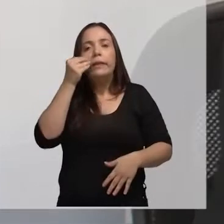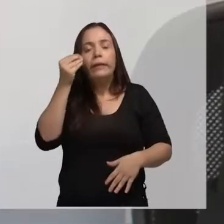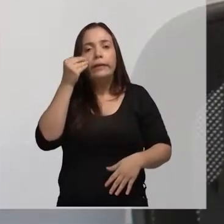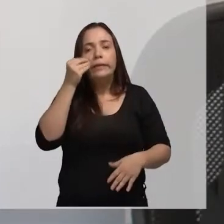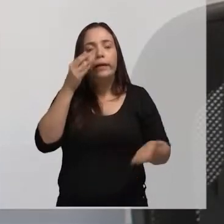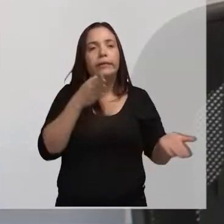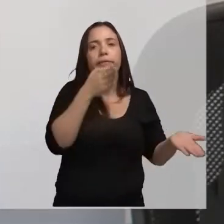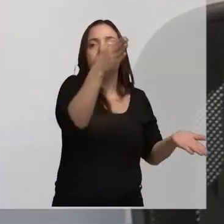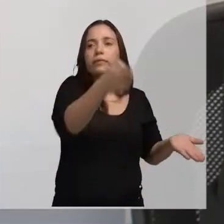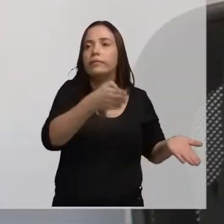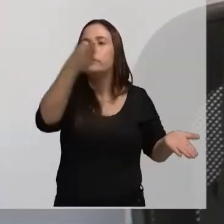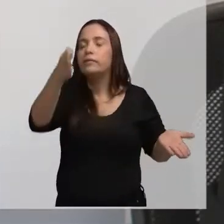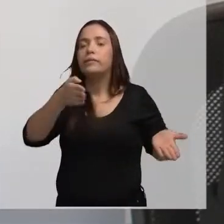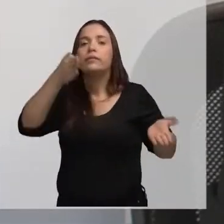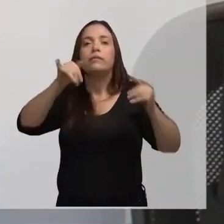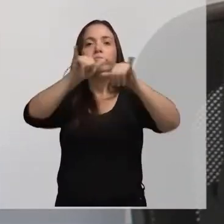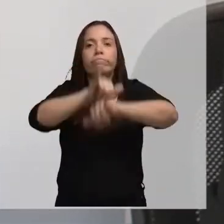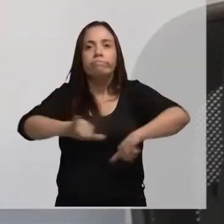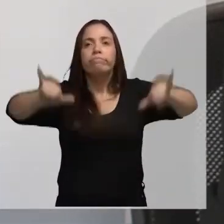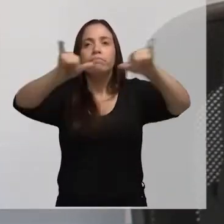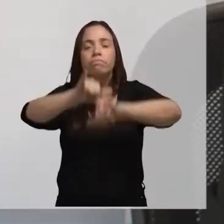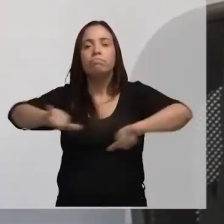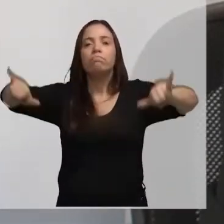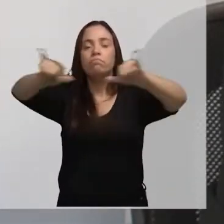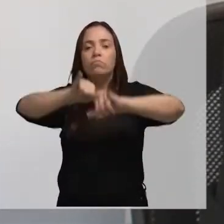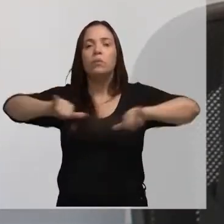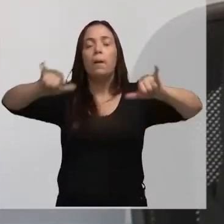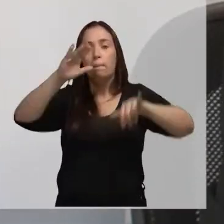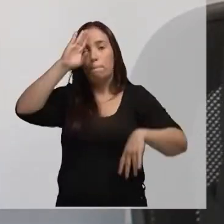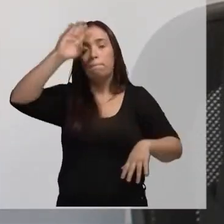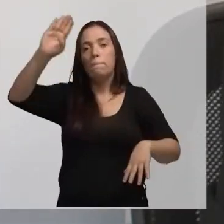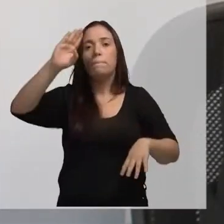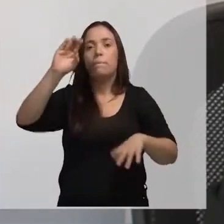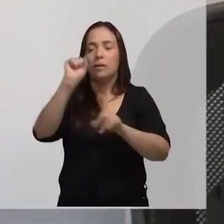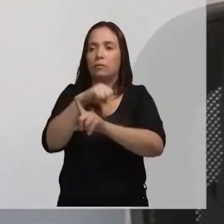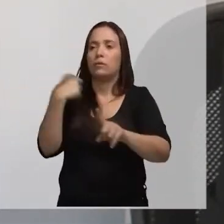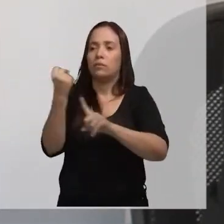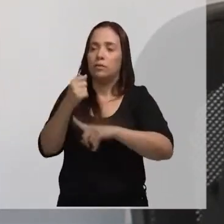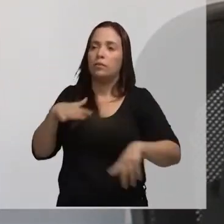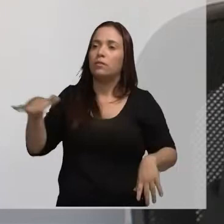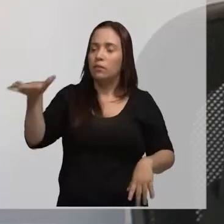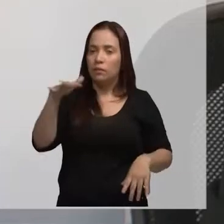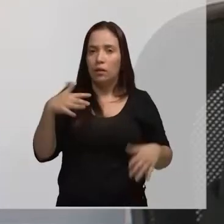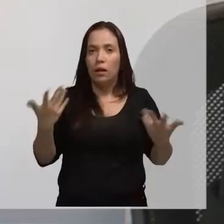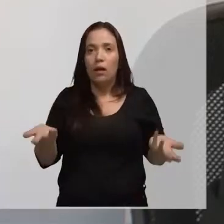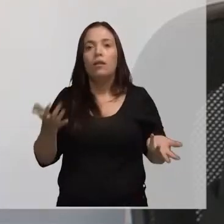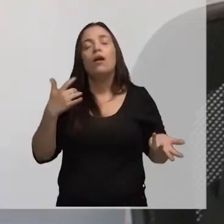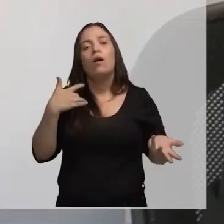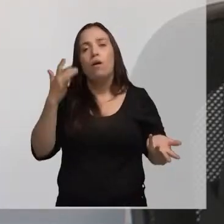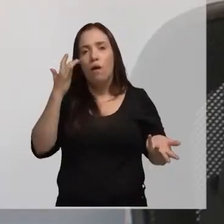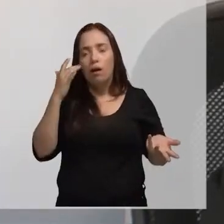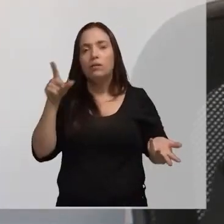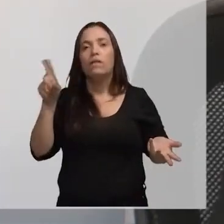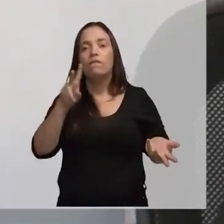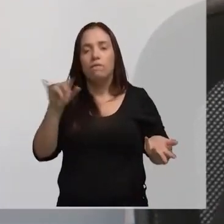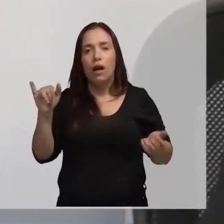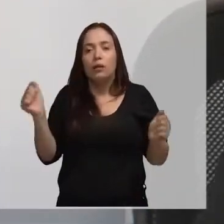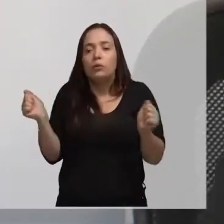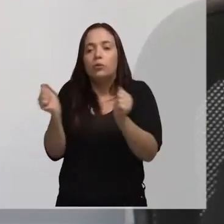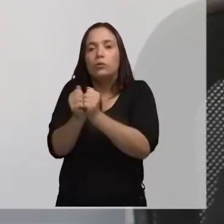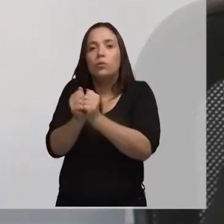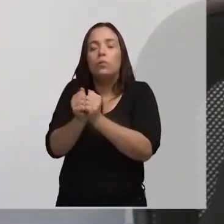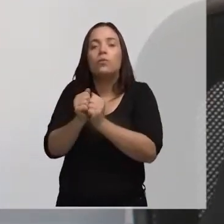campanha direcionada principalmente ao povo cearense. Talvez ele vá usar muito o deputado federal